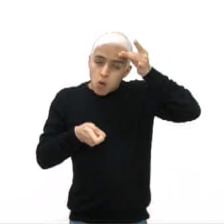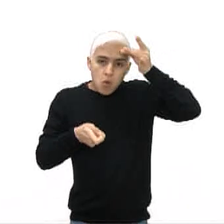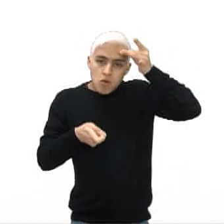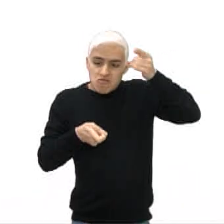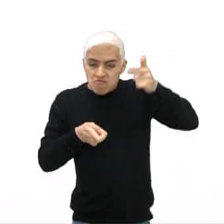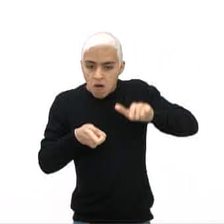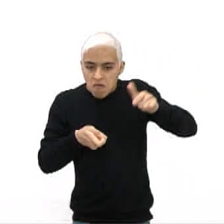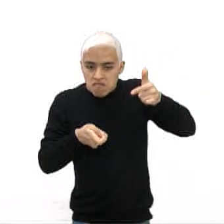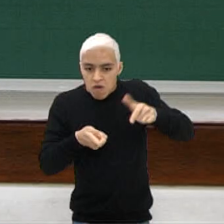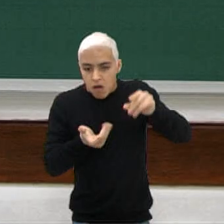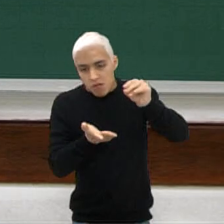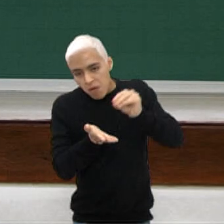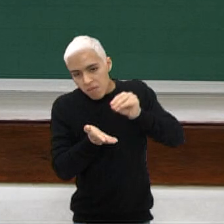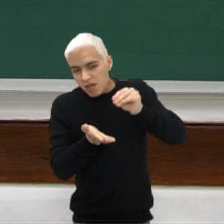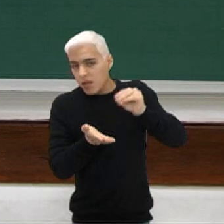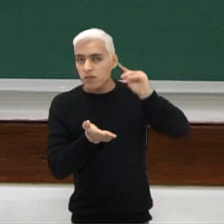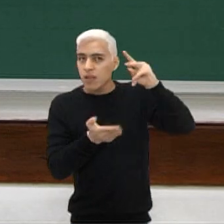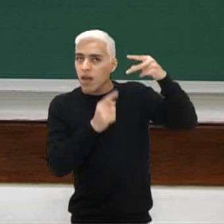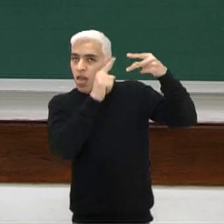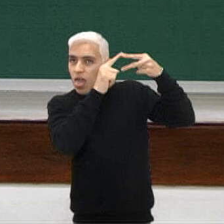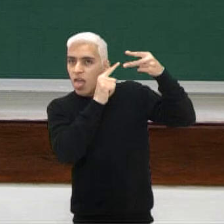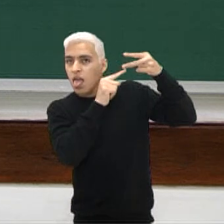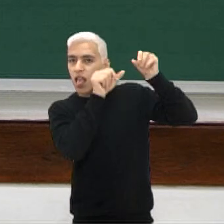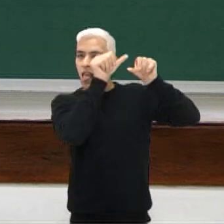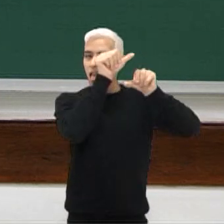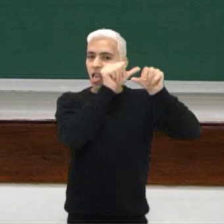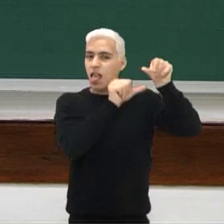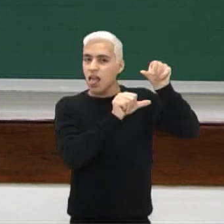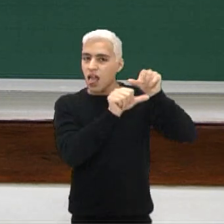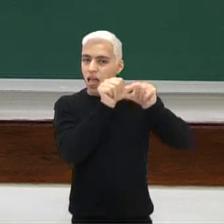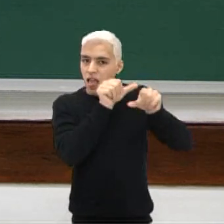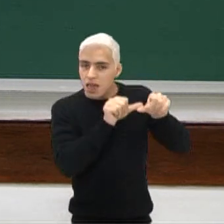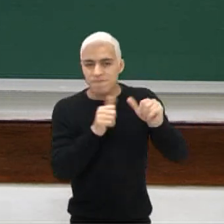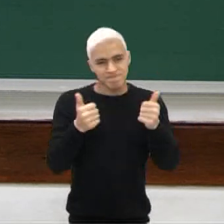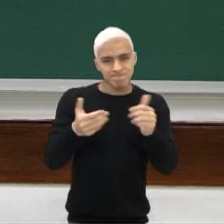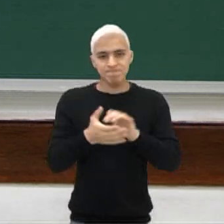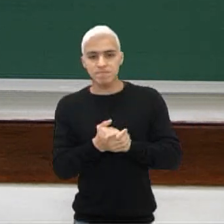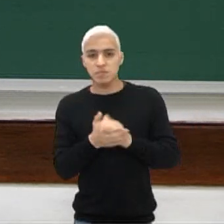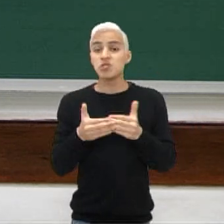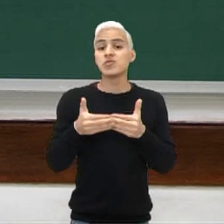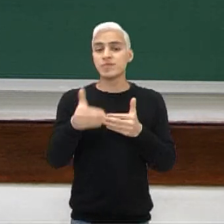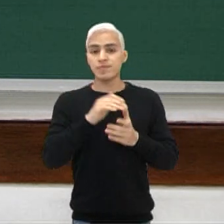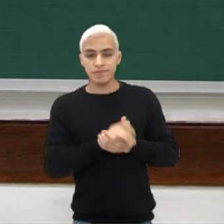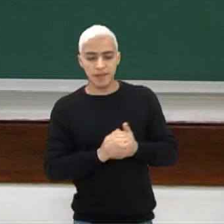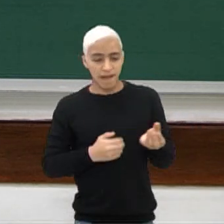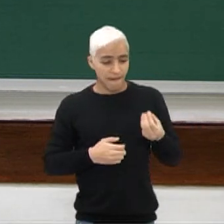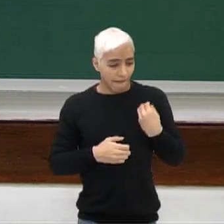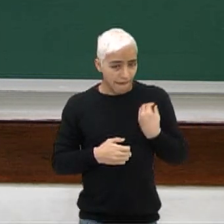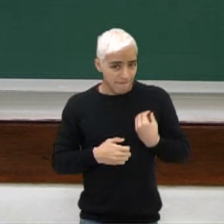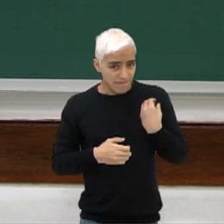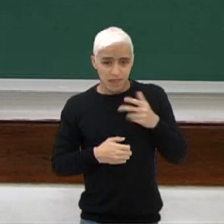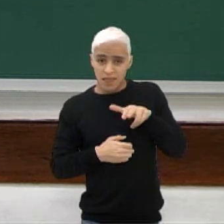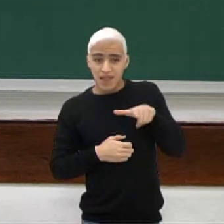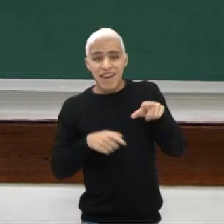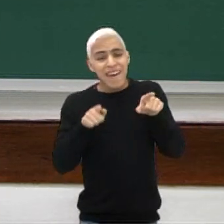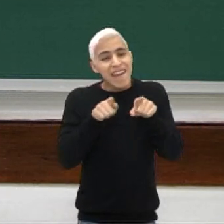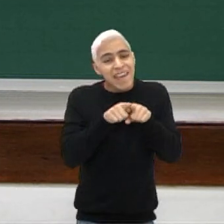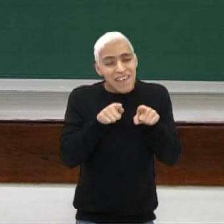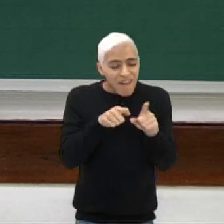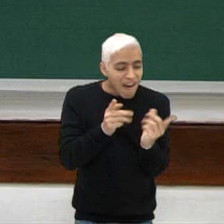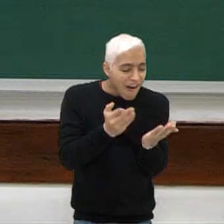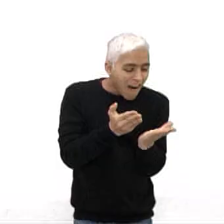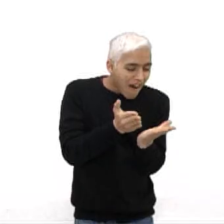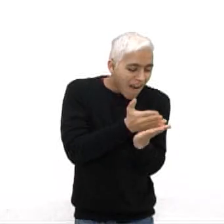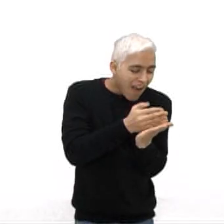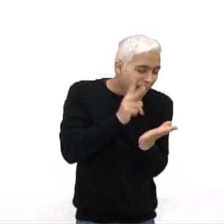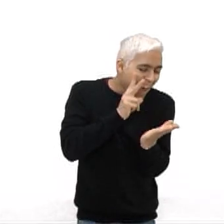ficar repetindo lá no seu texto. Depois, a vida não é um conto de fadas.